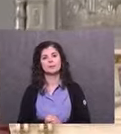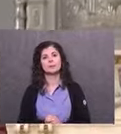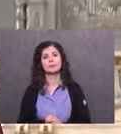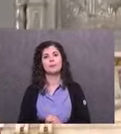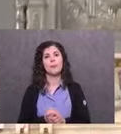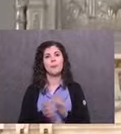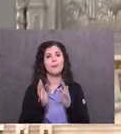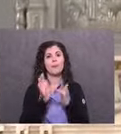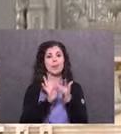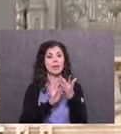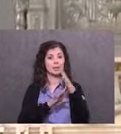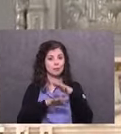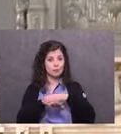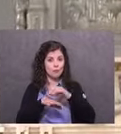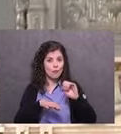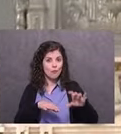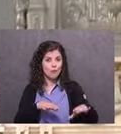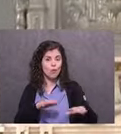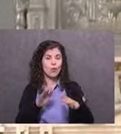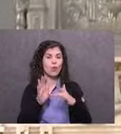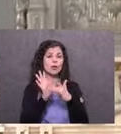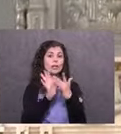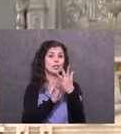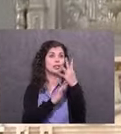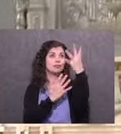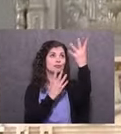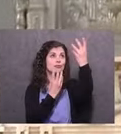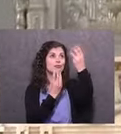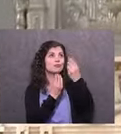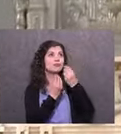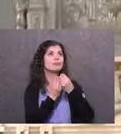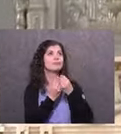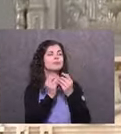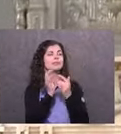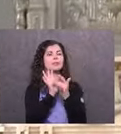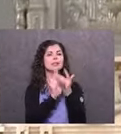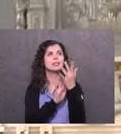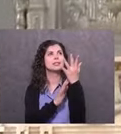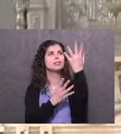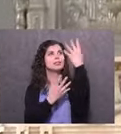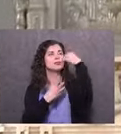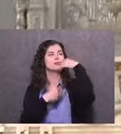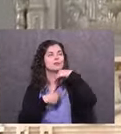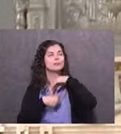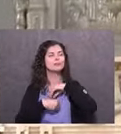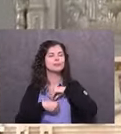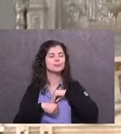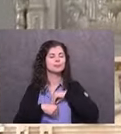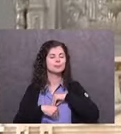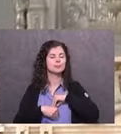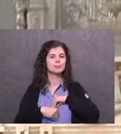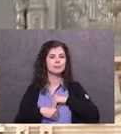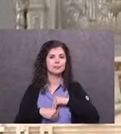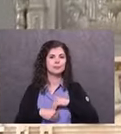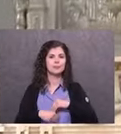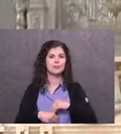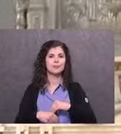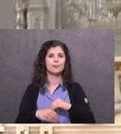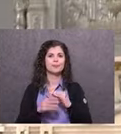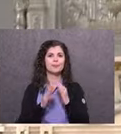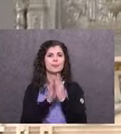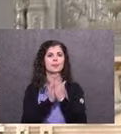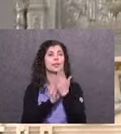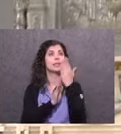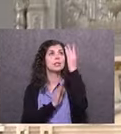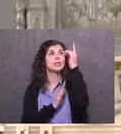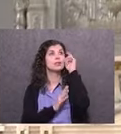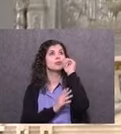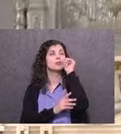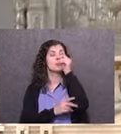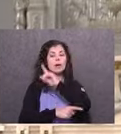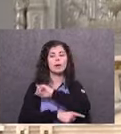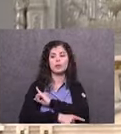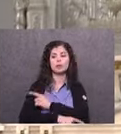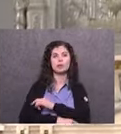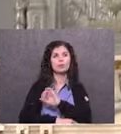Por Cristo, com Cristo, em Cristo, a vós, Deus